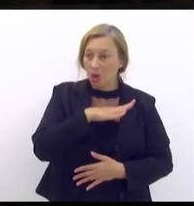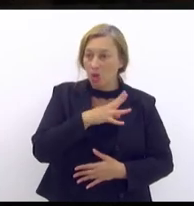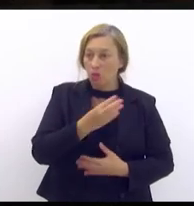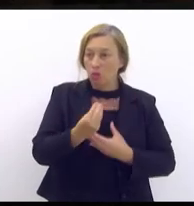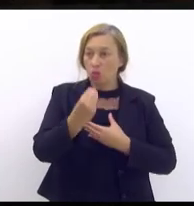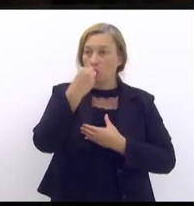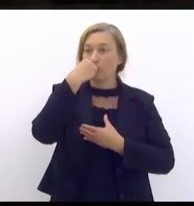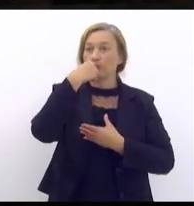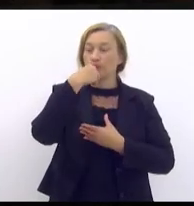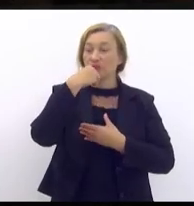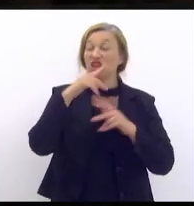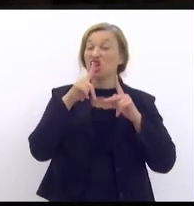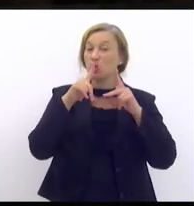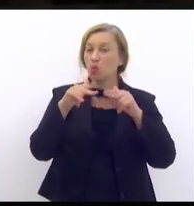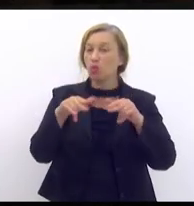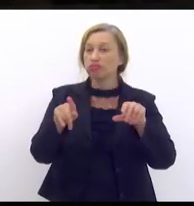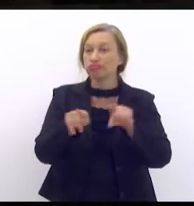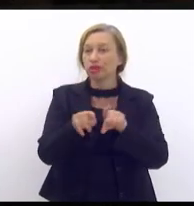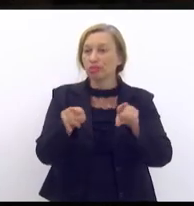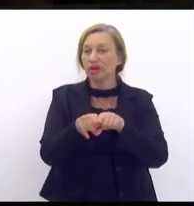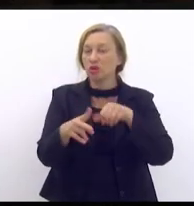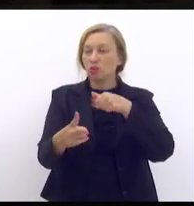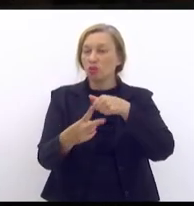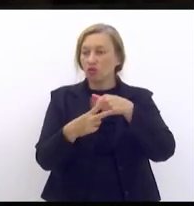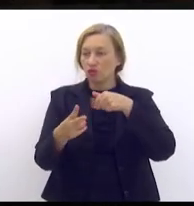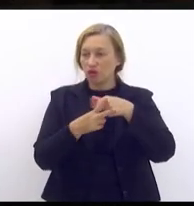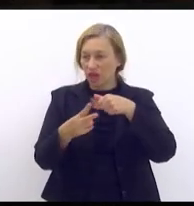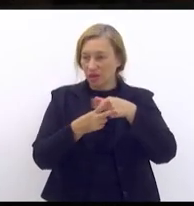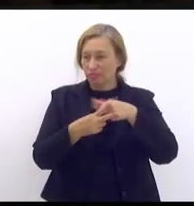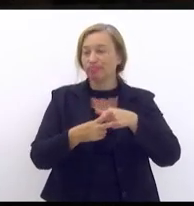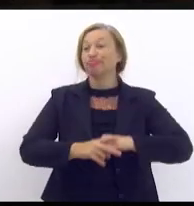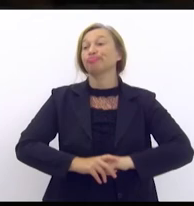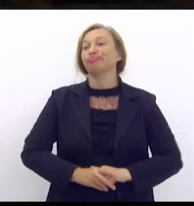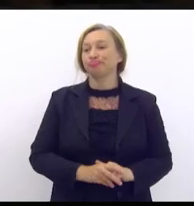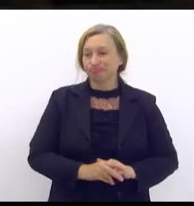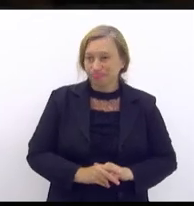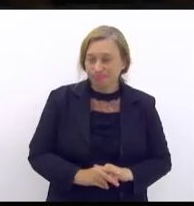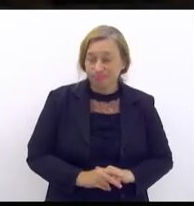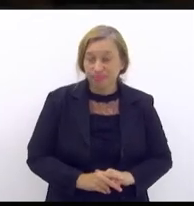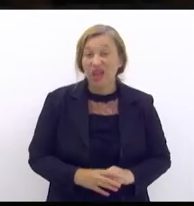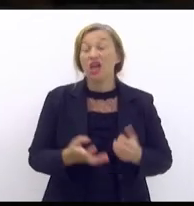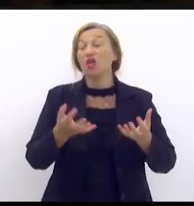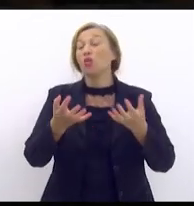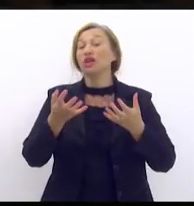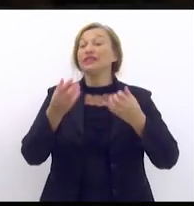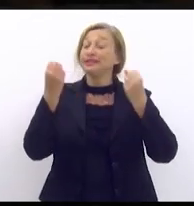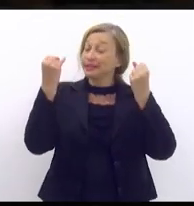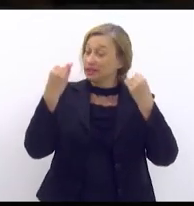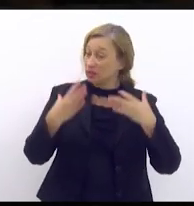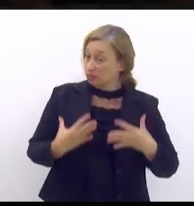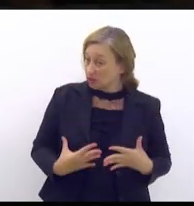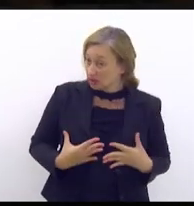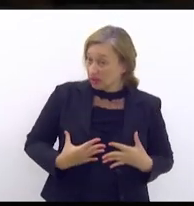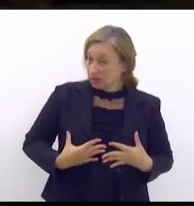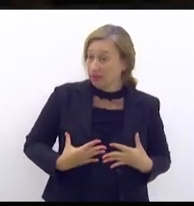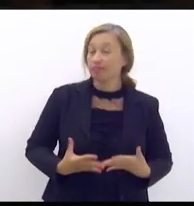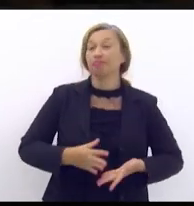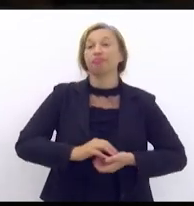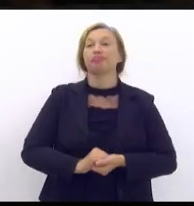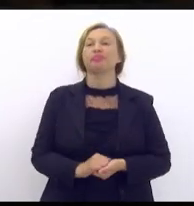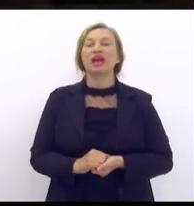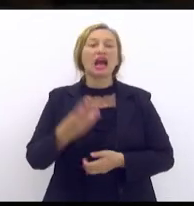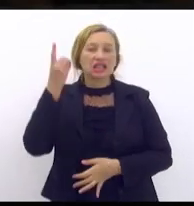na palavra, no verbo, sai também pela boca. Mas eu queria realçar, né, que